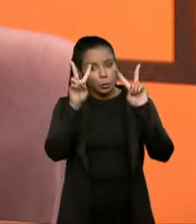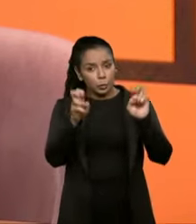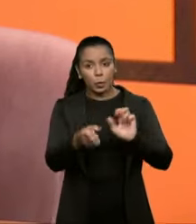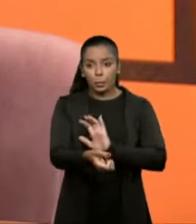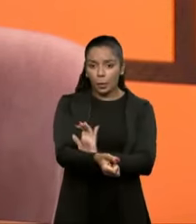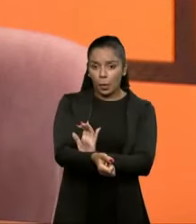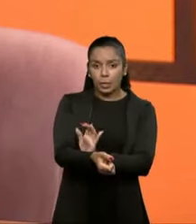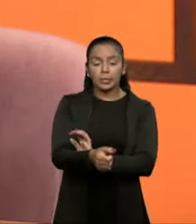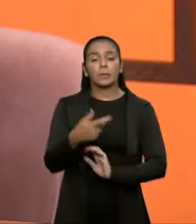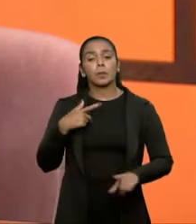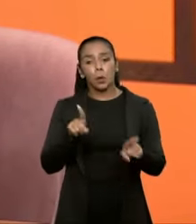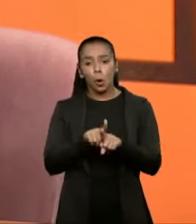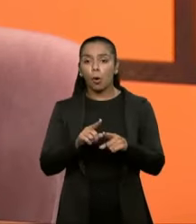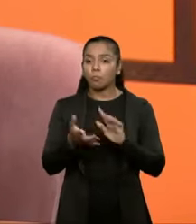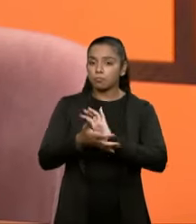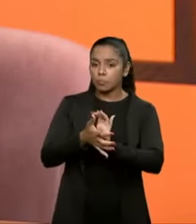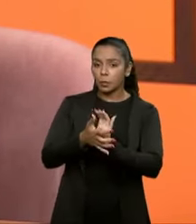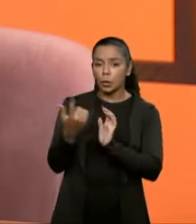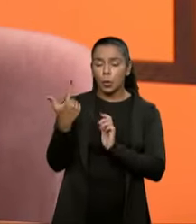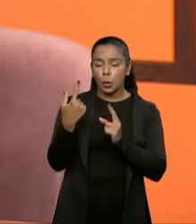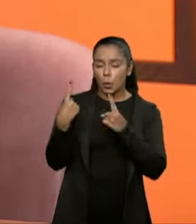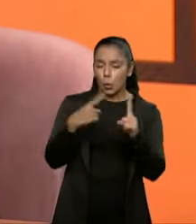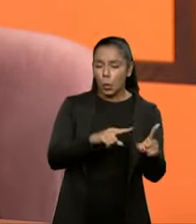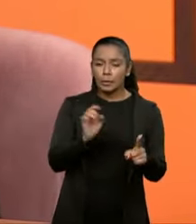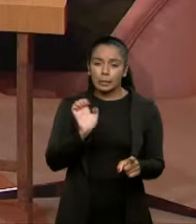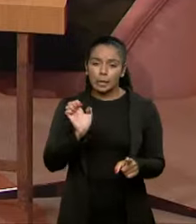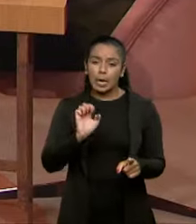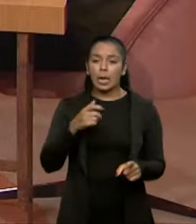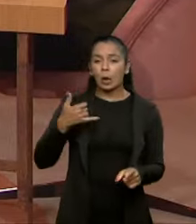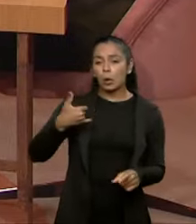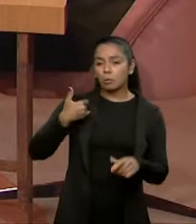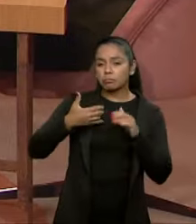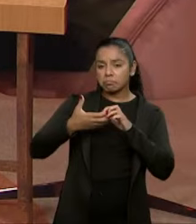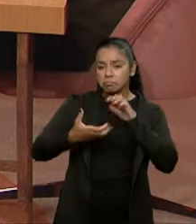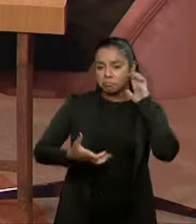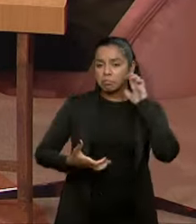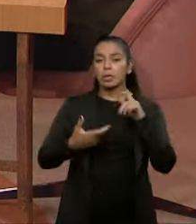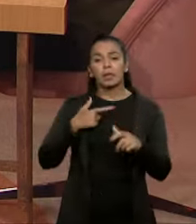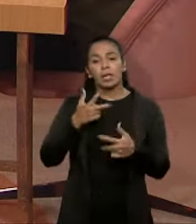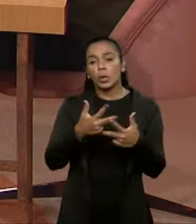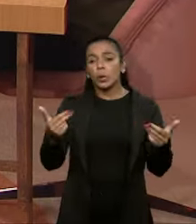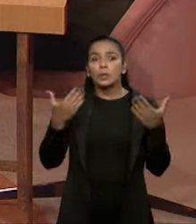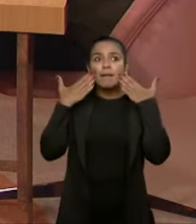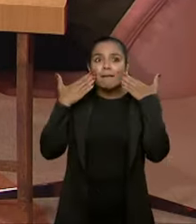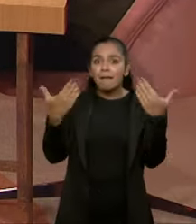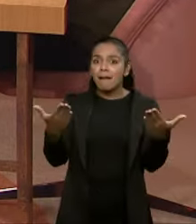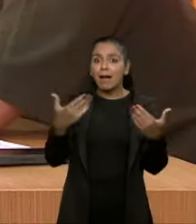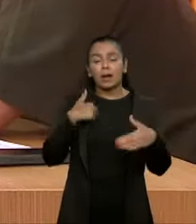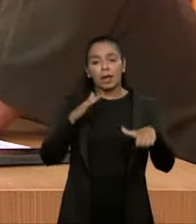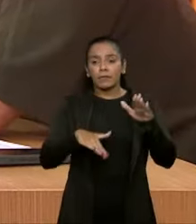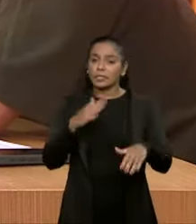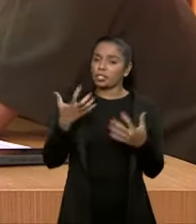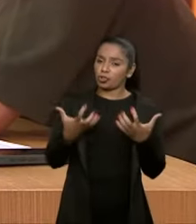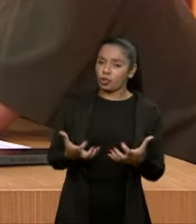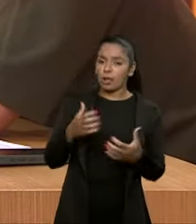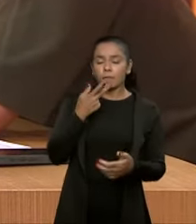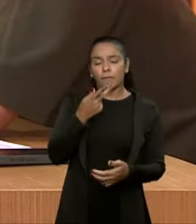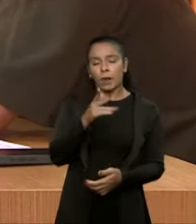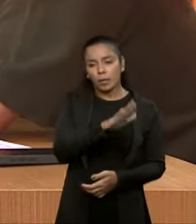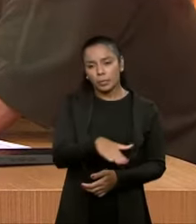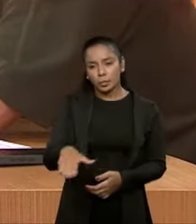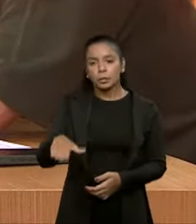escolas, ou da homofobia nas escolas, ou do etarismo, coisas assim que são tão na nossa cara e que às vezes é chato de falar para as crianças ou mesmo para os adultos,